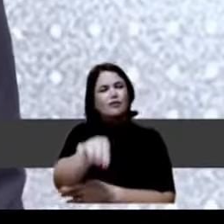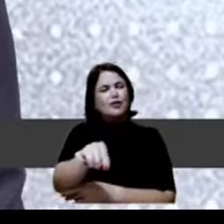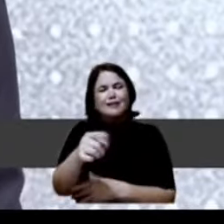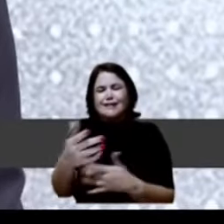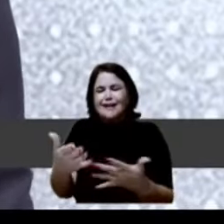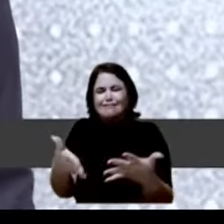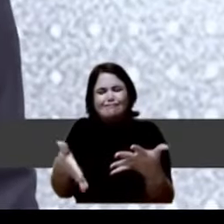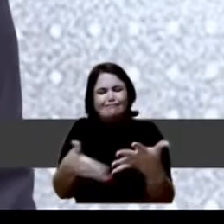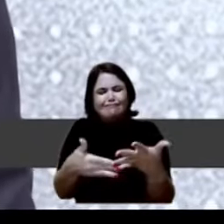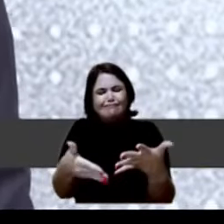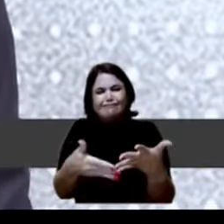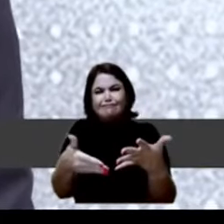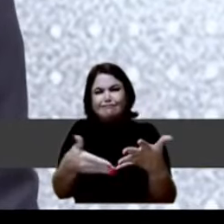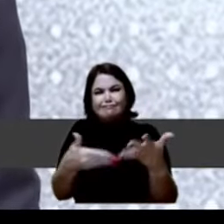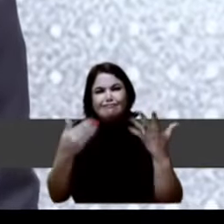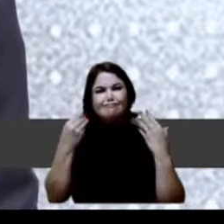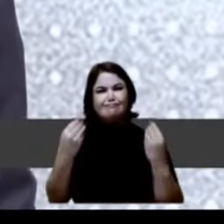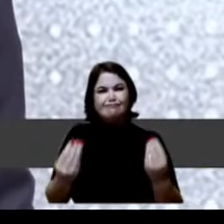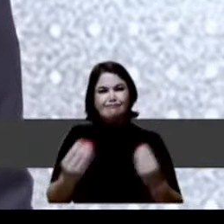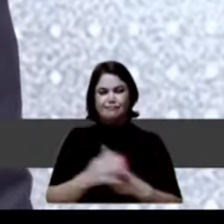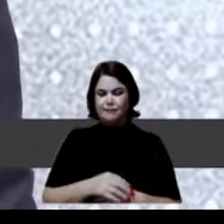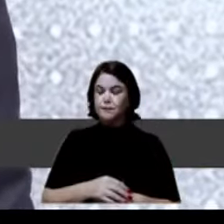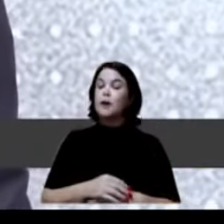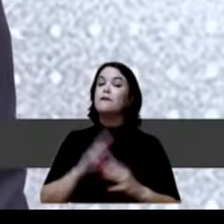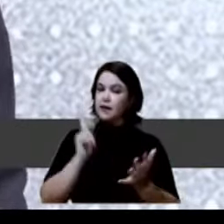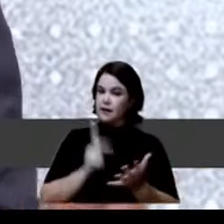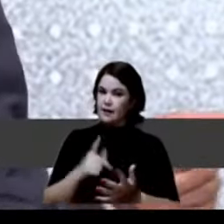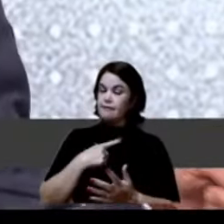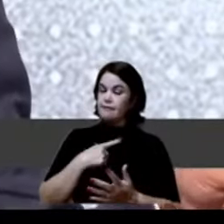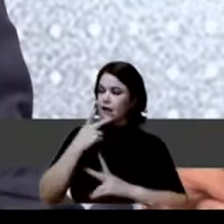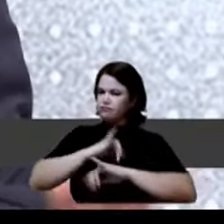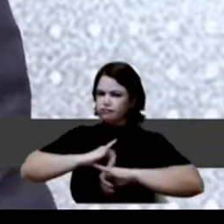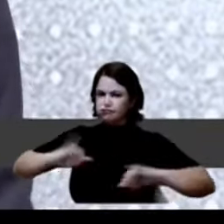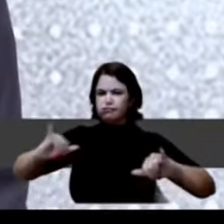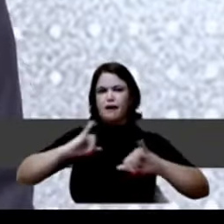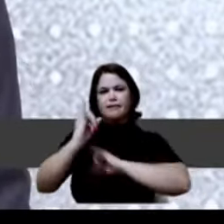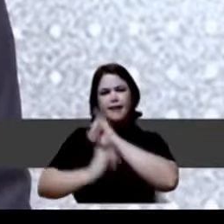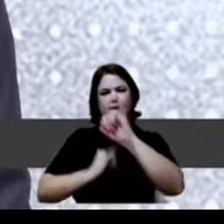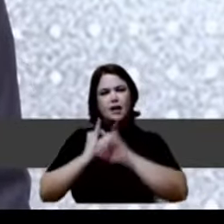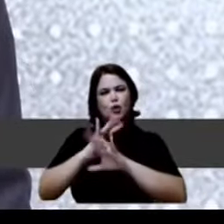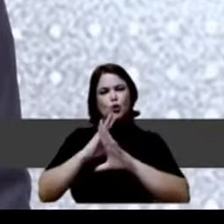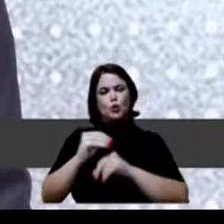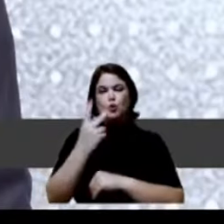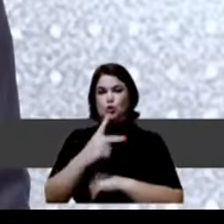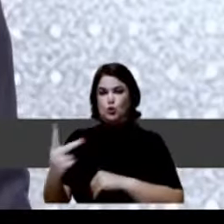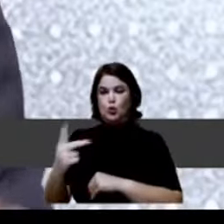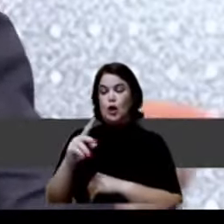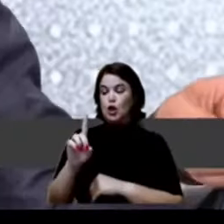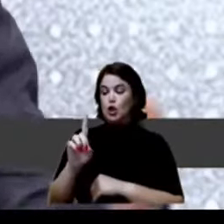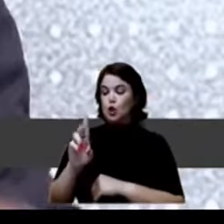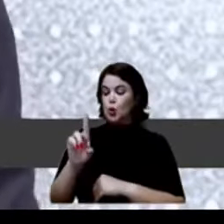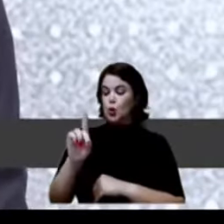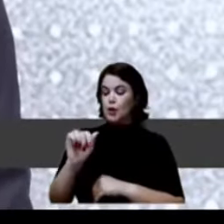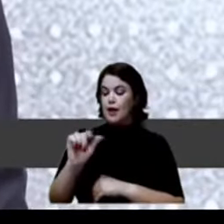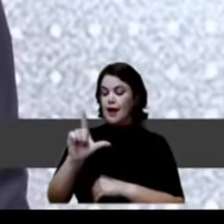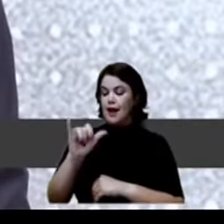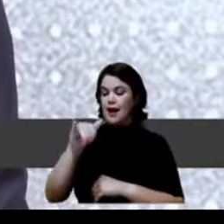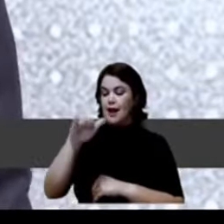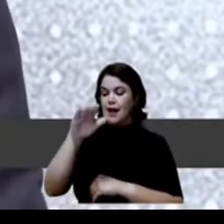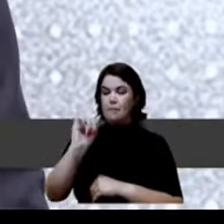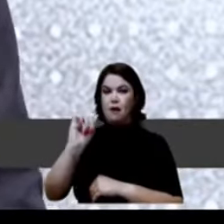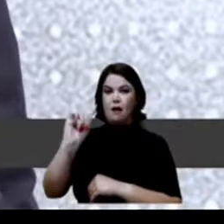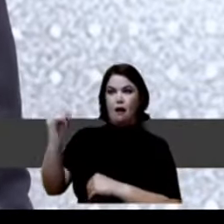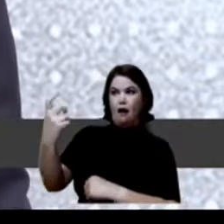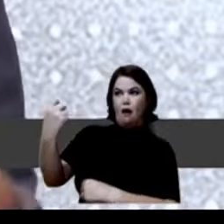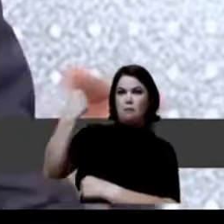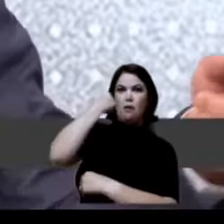baixo. O que tem de verdade, inclusive está rodando aí na internet, é que até aquela situação que o Duda Lima foi agredido, ele armou antes.